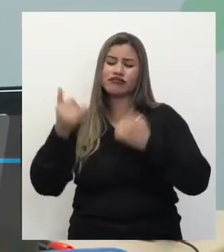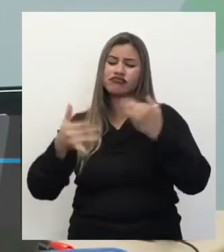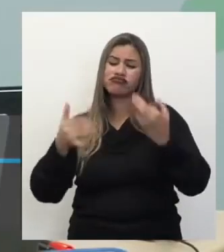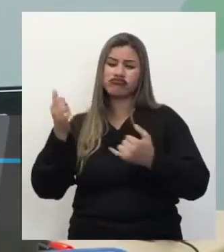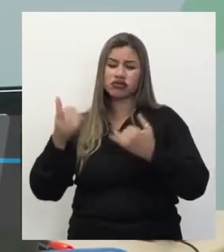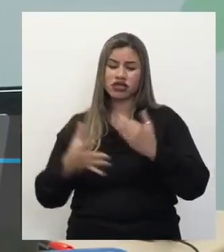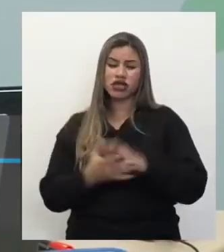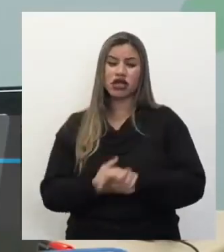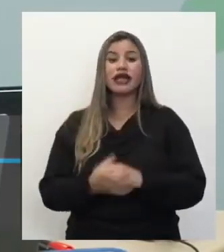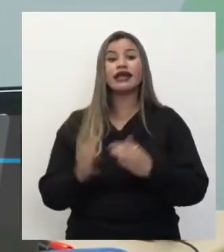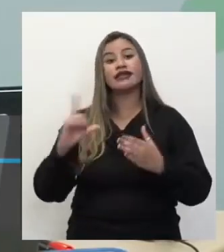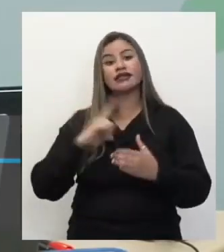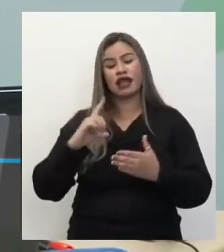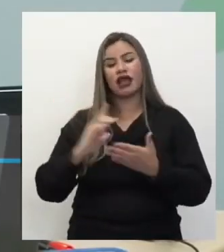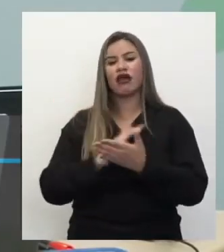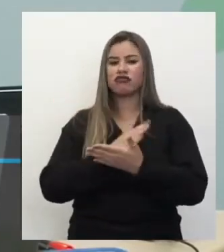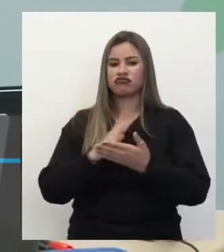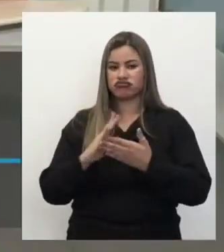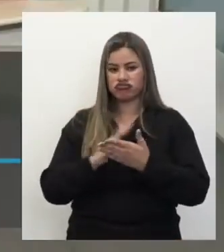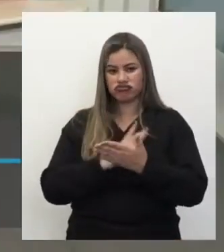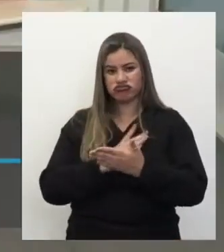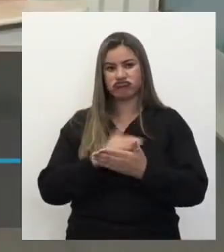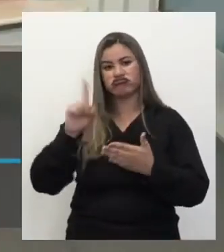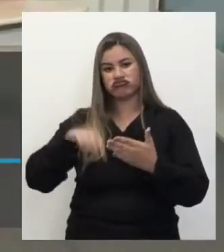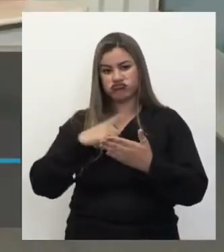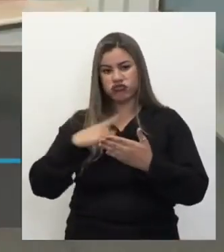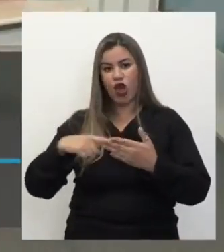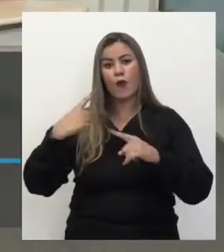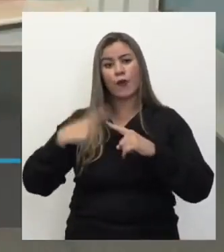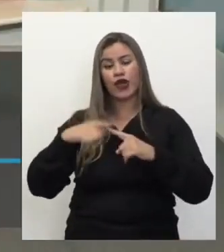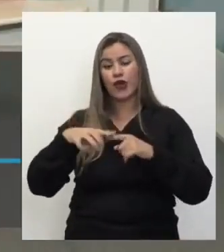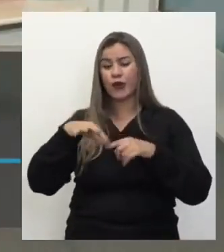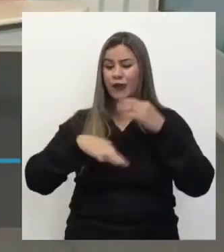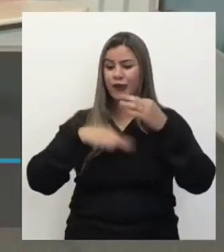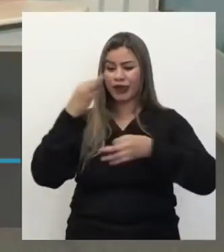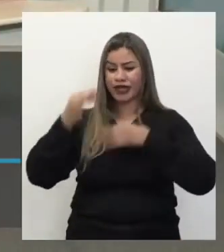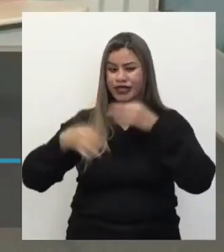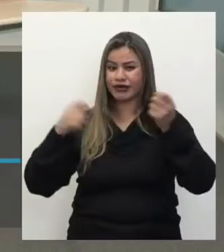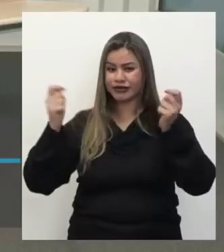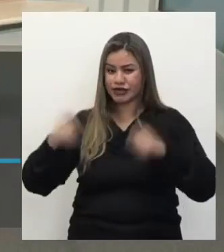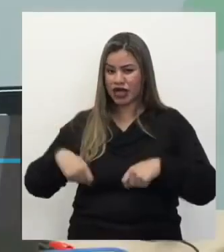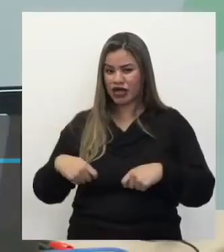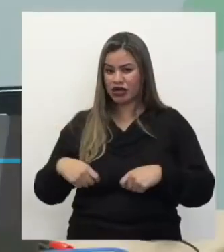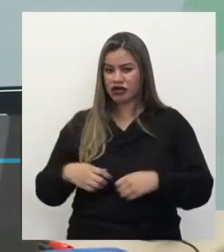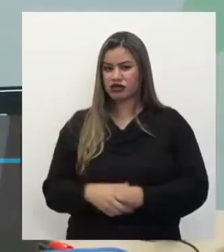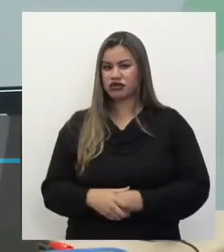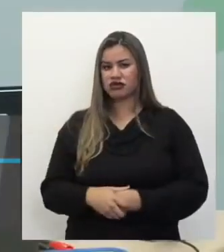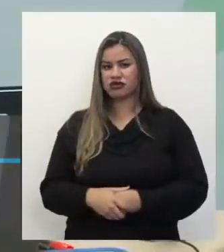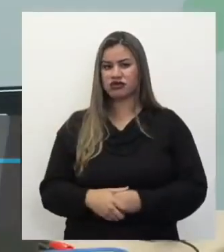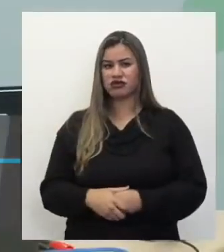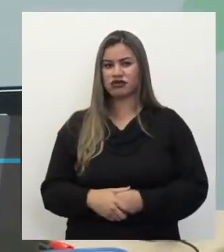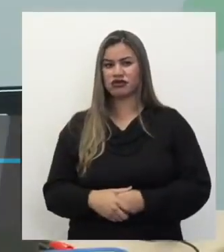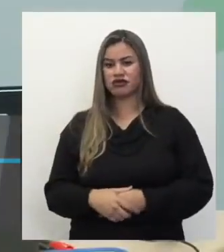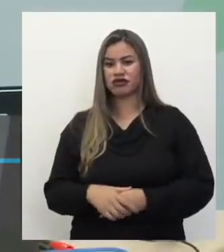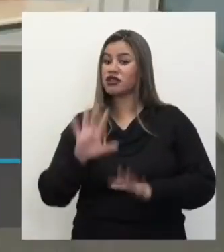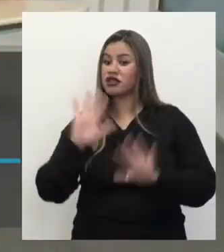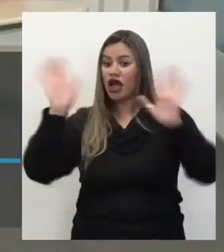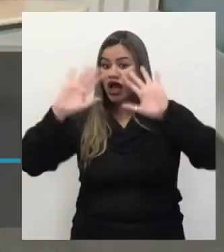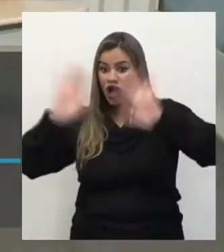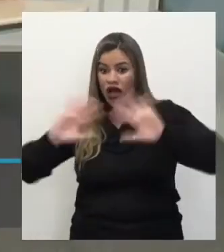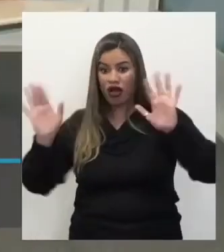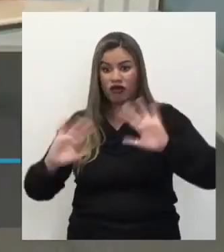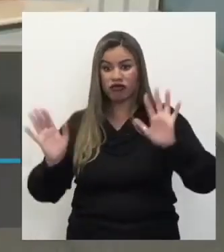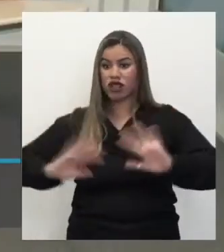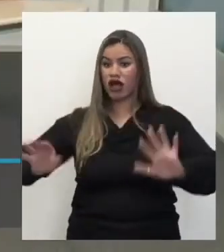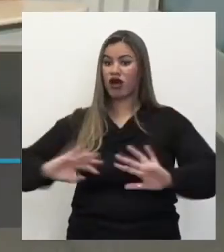razão, porque tem opinião que não deve se dar, né? Nem toda opinião deve ser... Você acha que toda opinião Deve se dar? Não, eu falo em relação a cancelar. Agora, a opinião